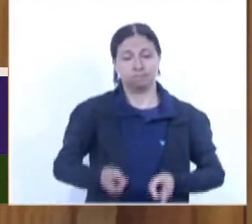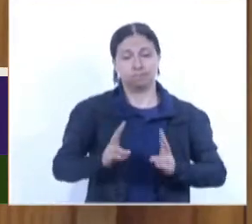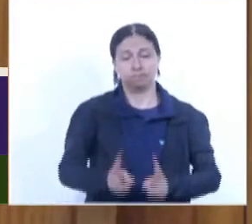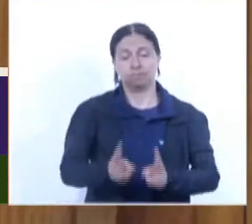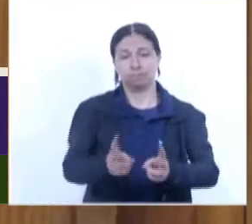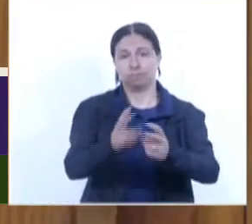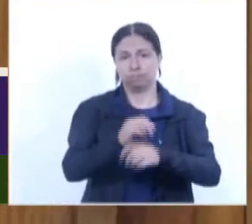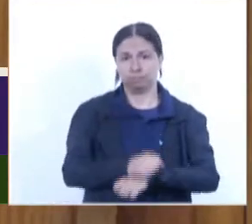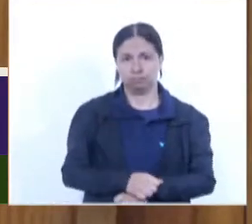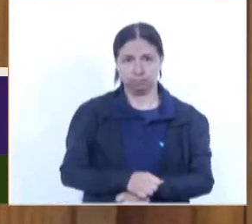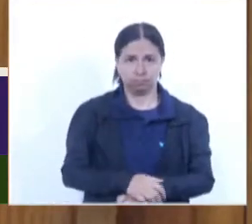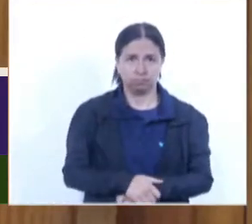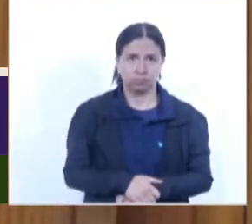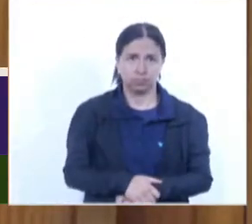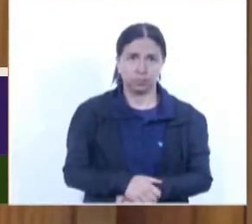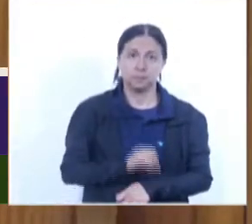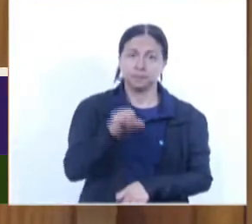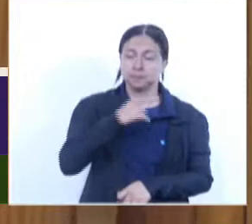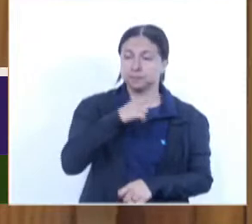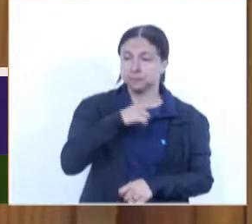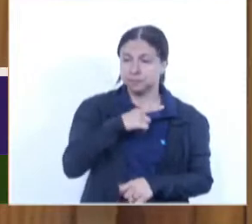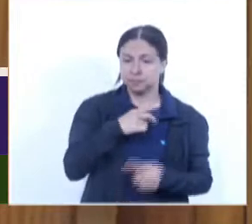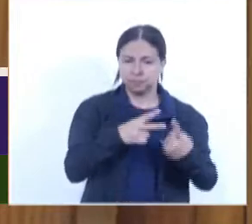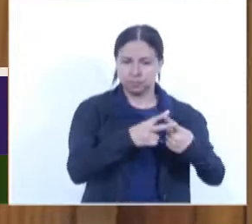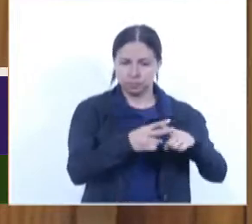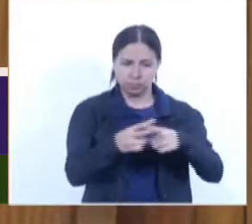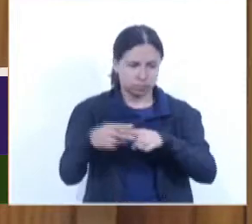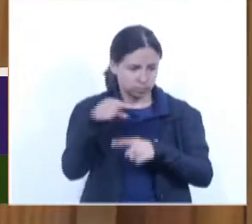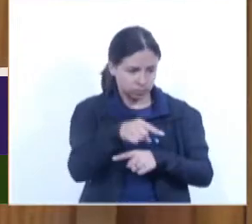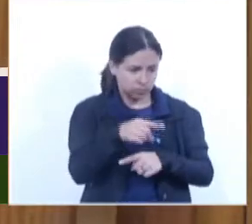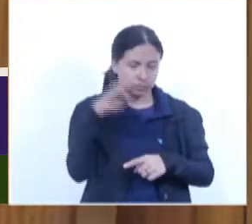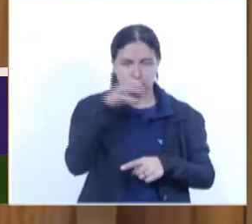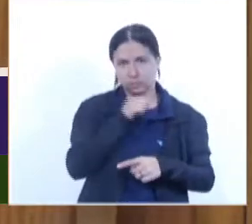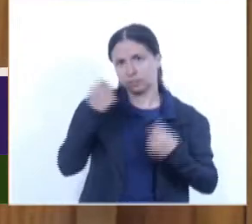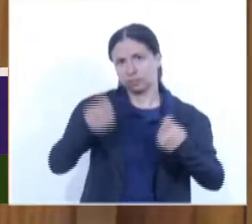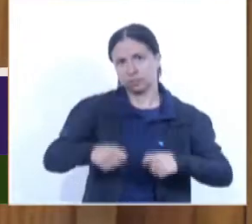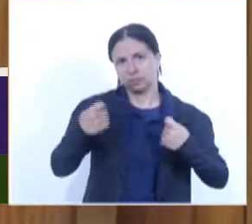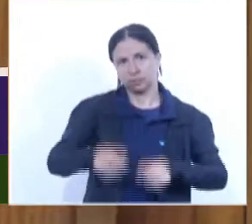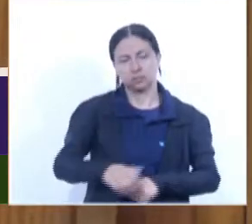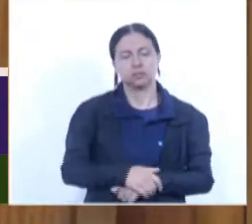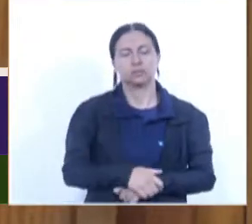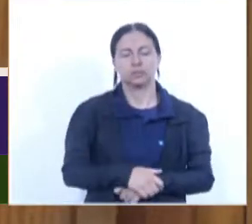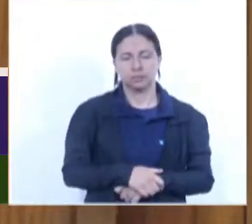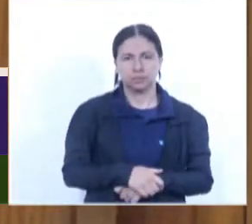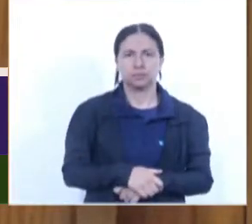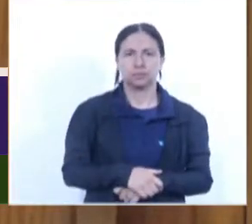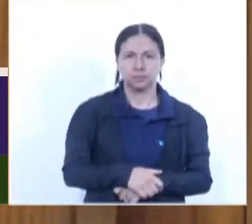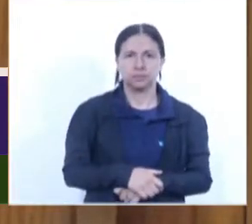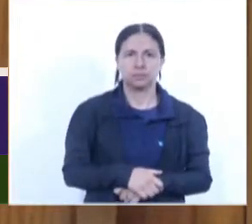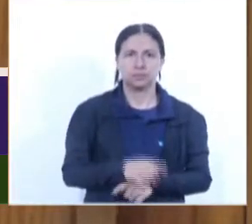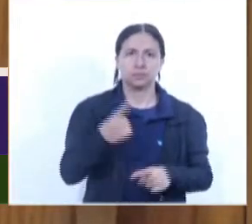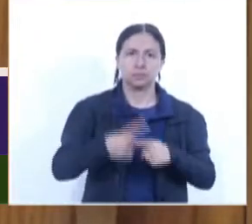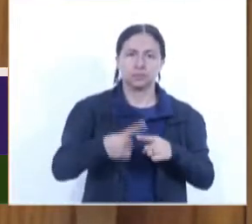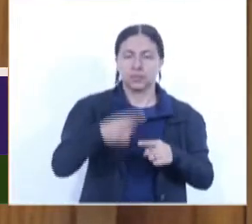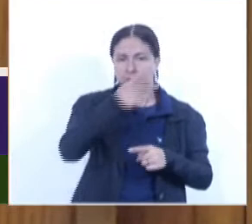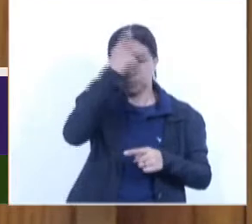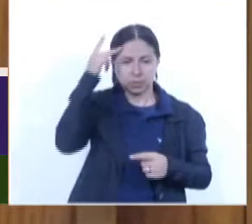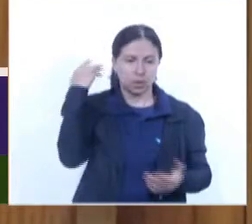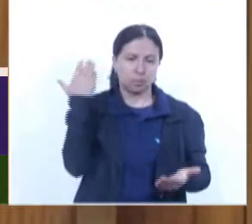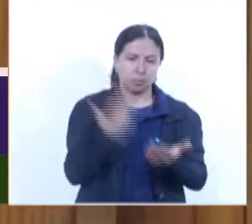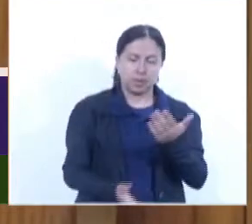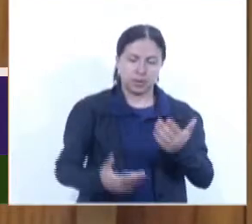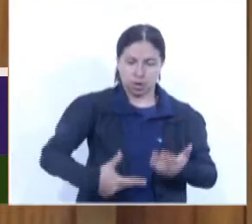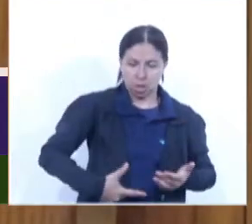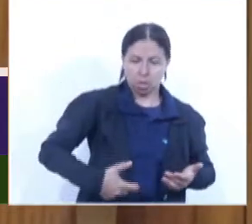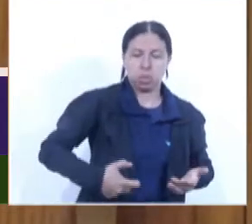tem que fazer algum reparo tem que ser muito rápido as pessoas tá perdendo insulina tem insulina na